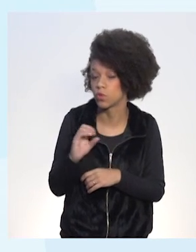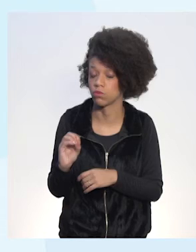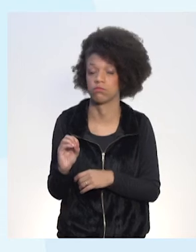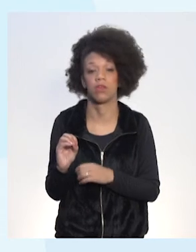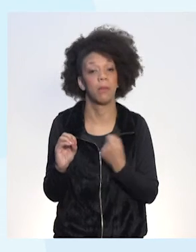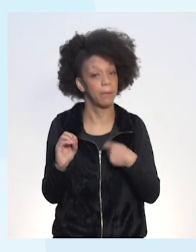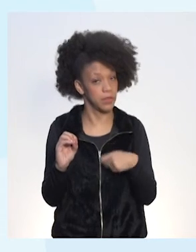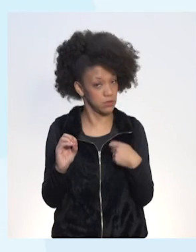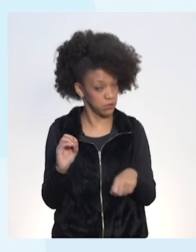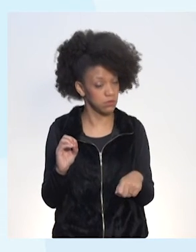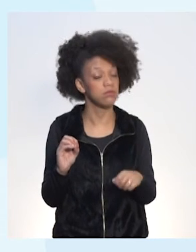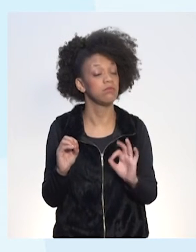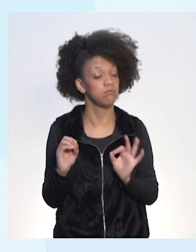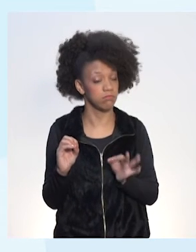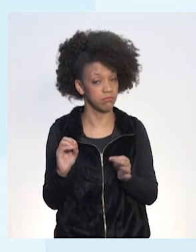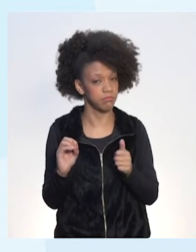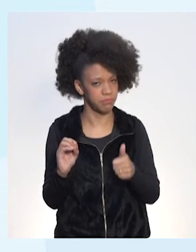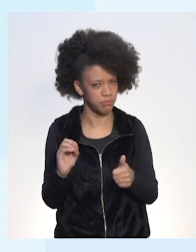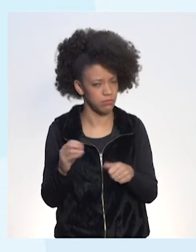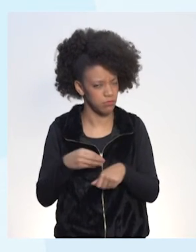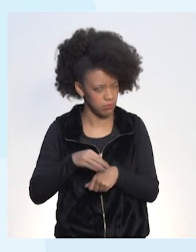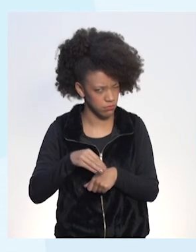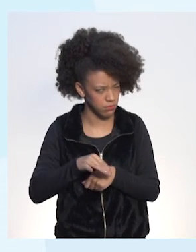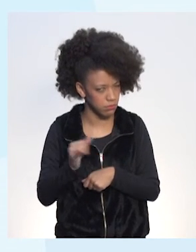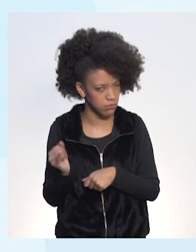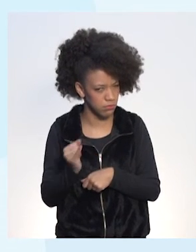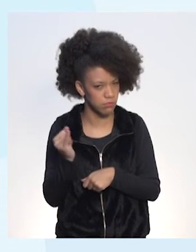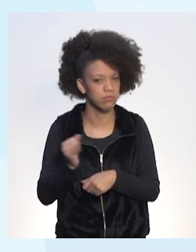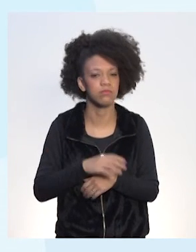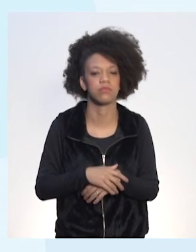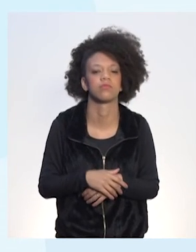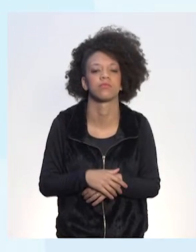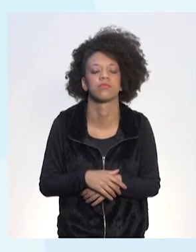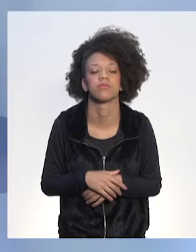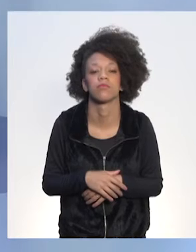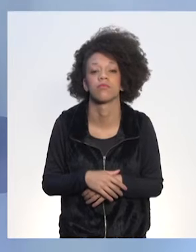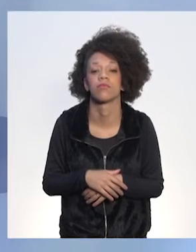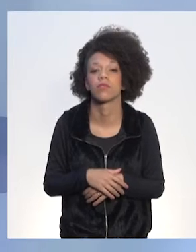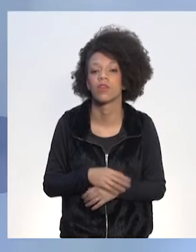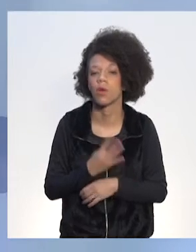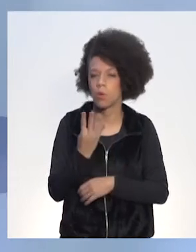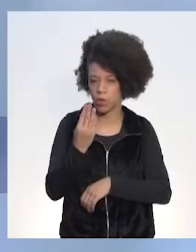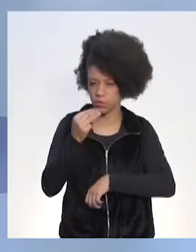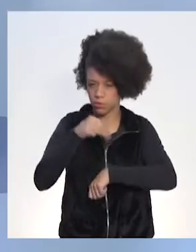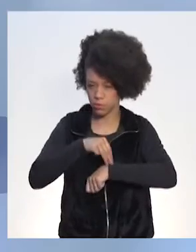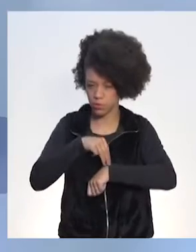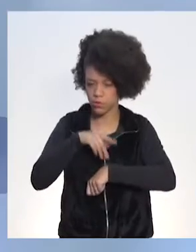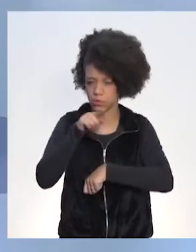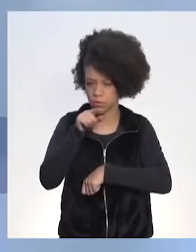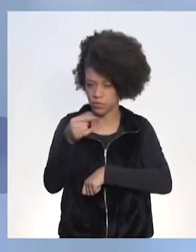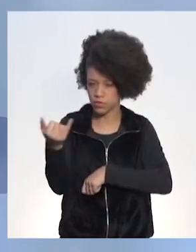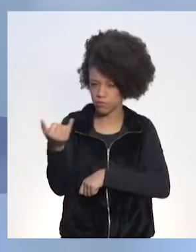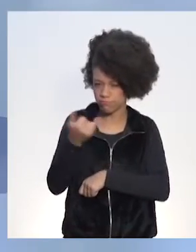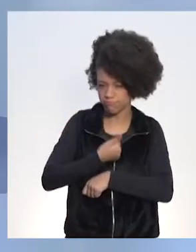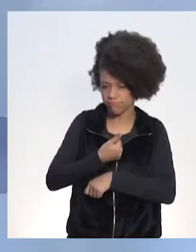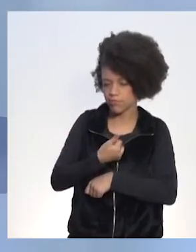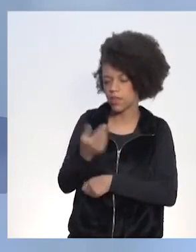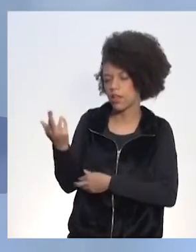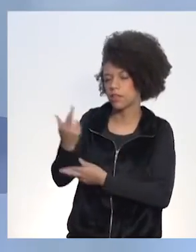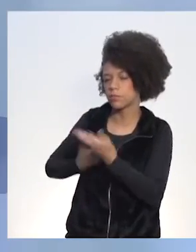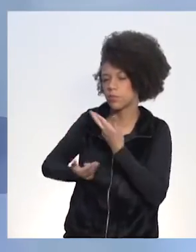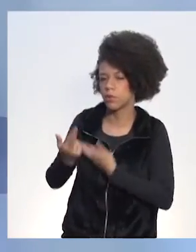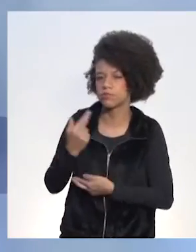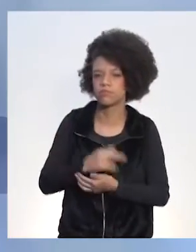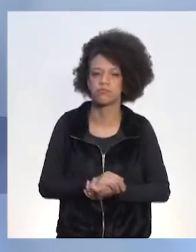180 graus. Certo? Uma Certo. dica importante, né? Sem dúvida. 4 minutinhos para vocês me contarem o